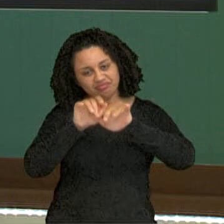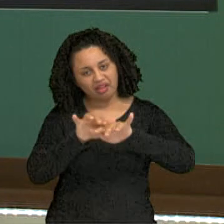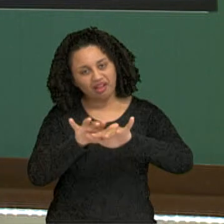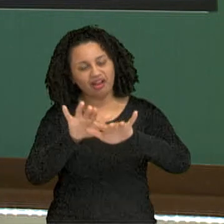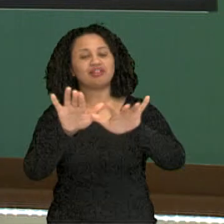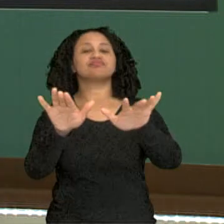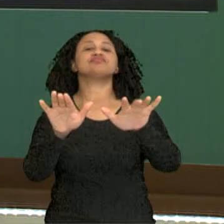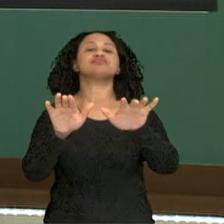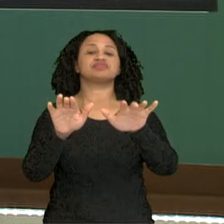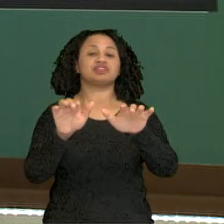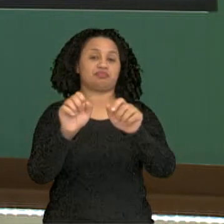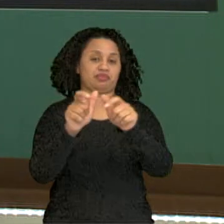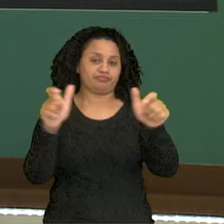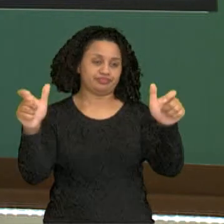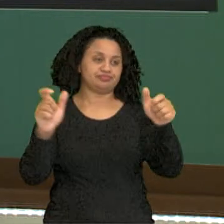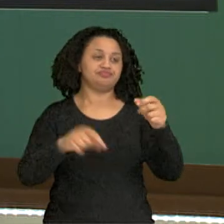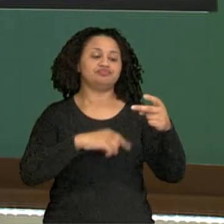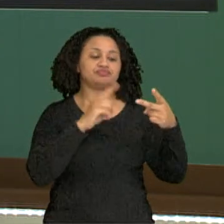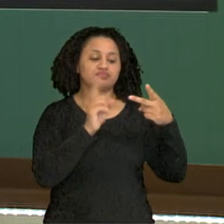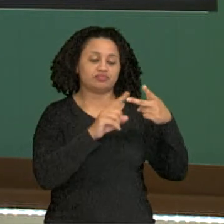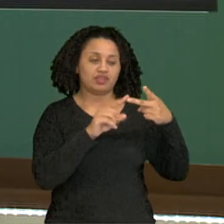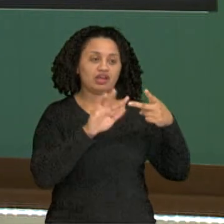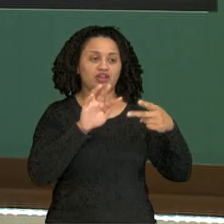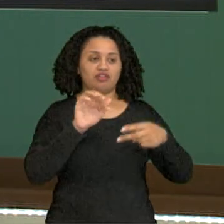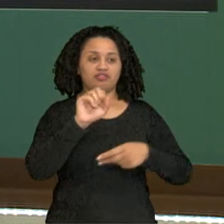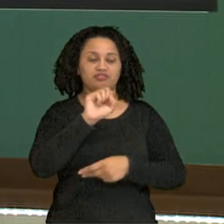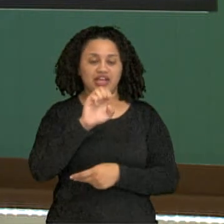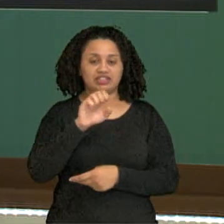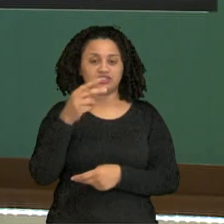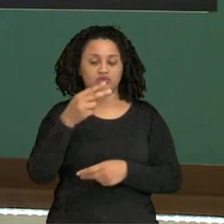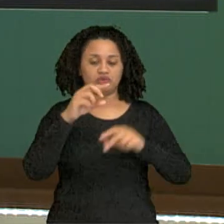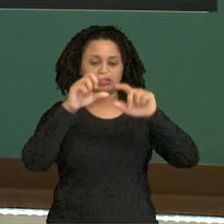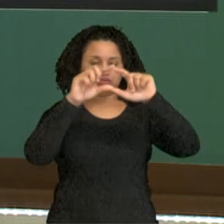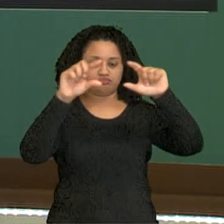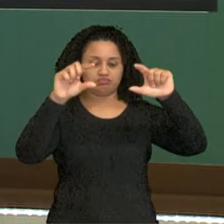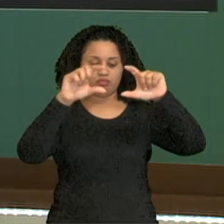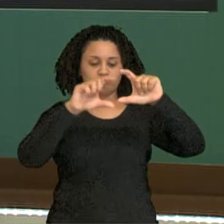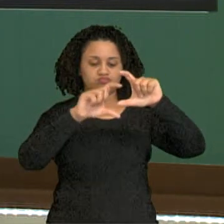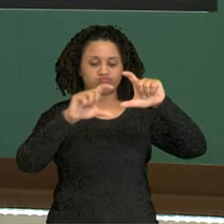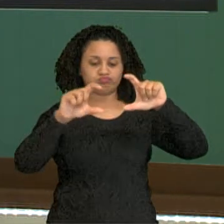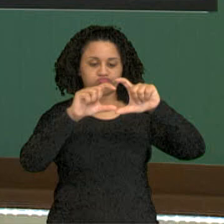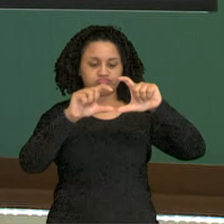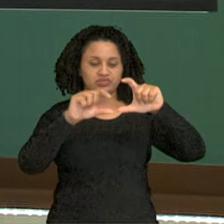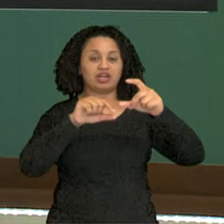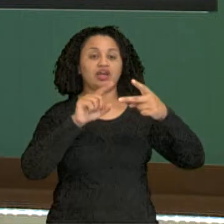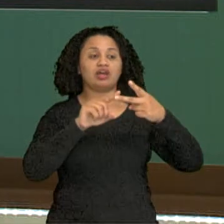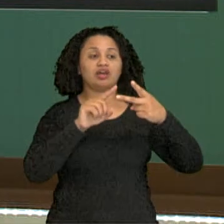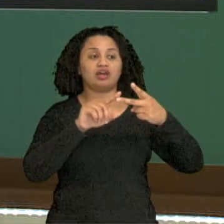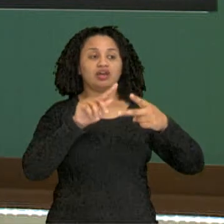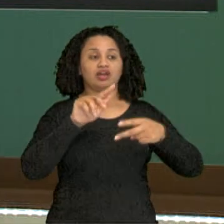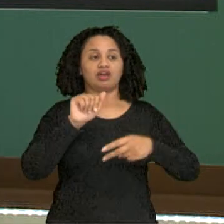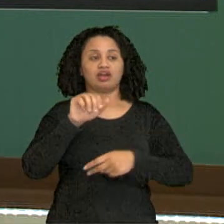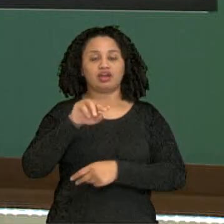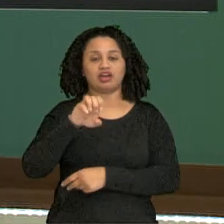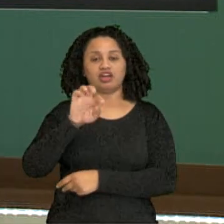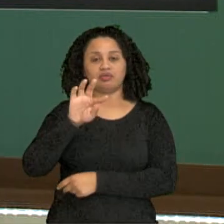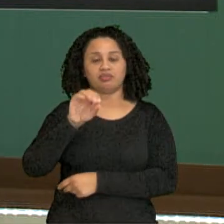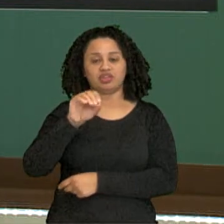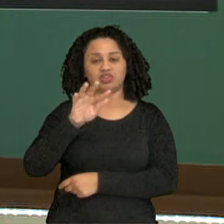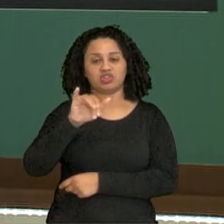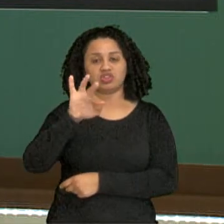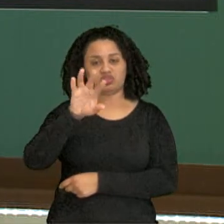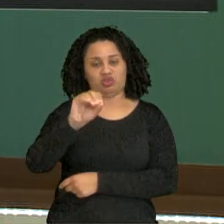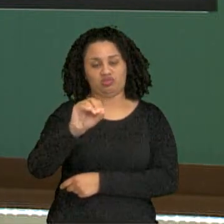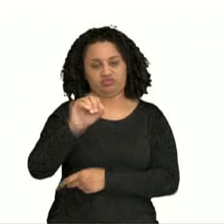água. Na fase 2, que é a parte ali mais embaixo, nós temos a fase do gametófito, que vai produzir